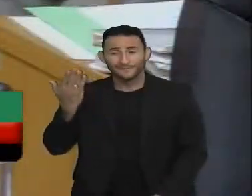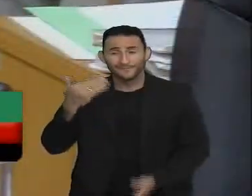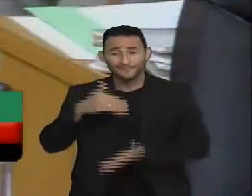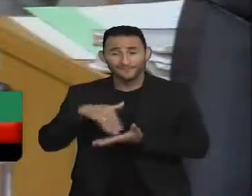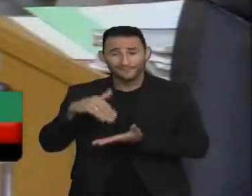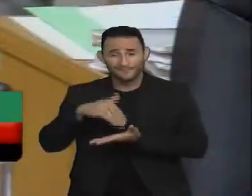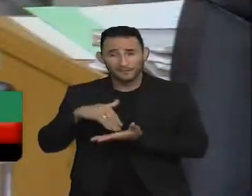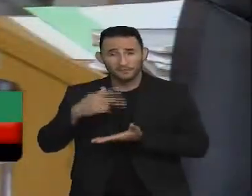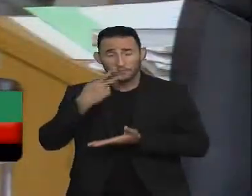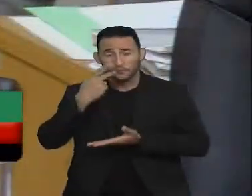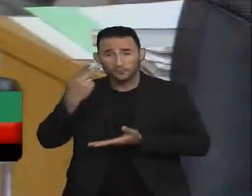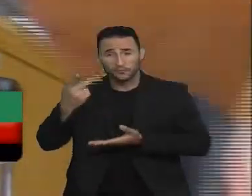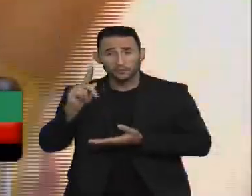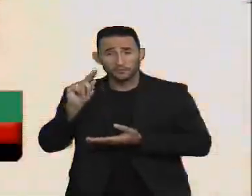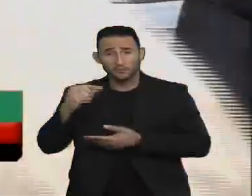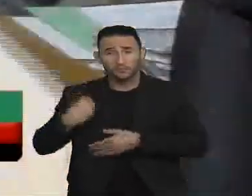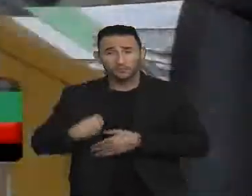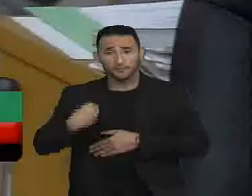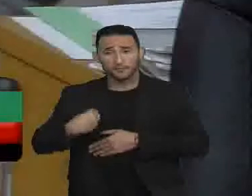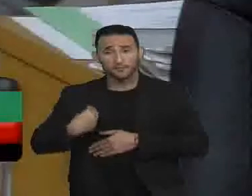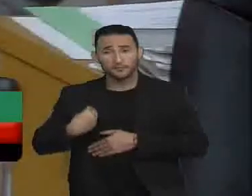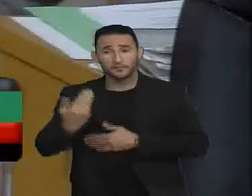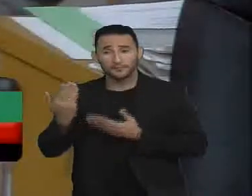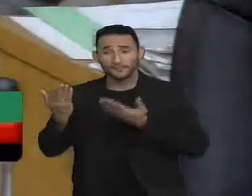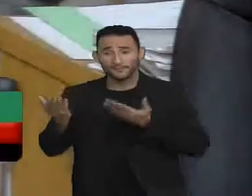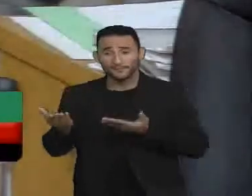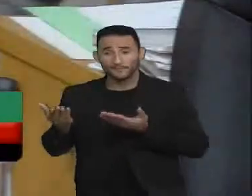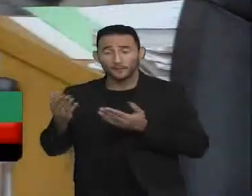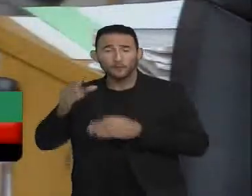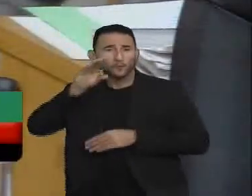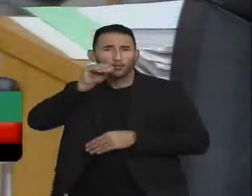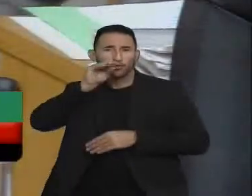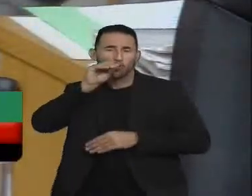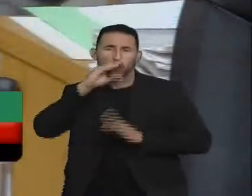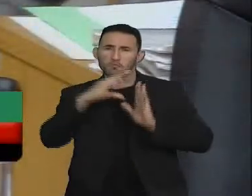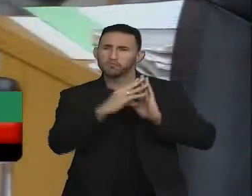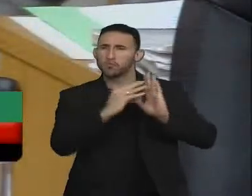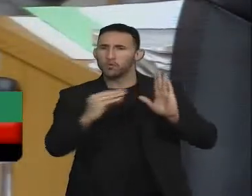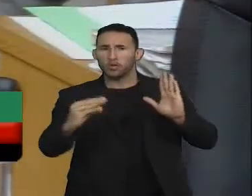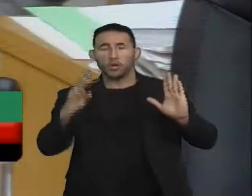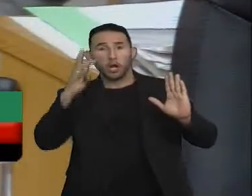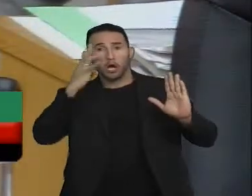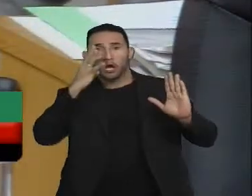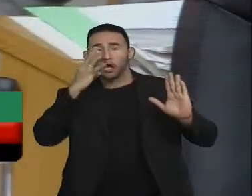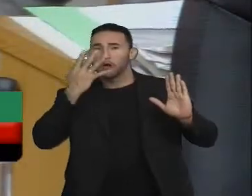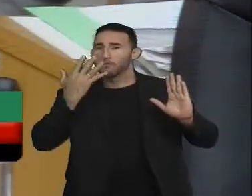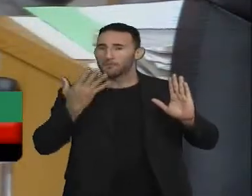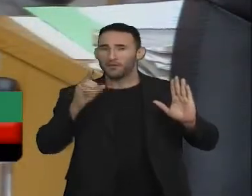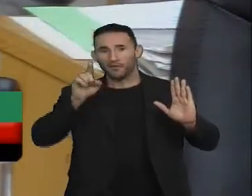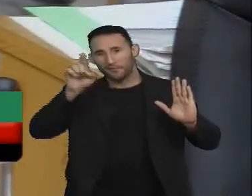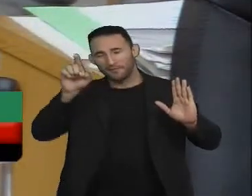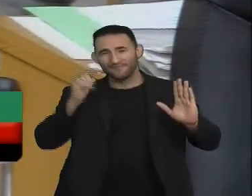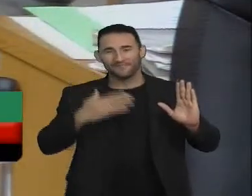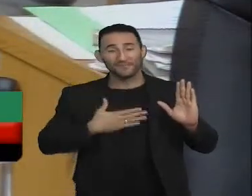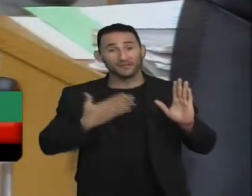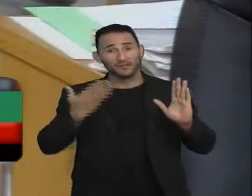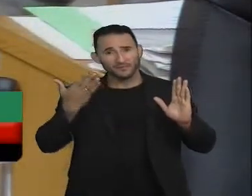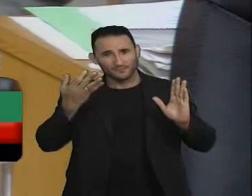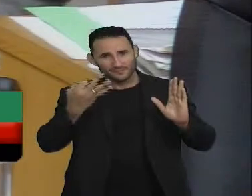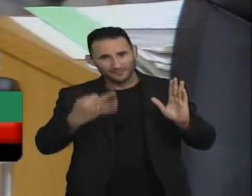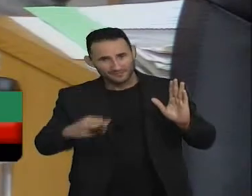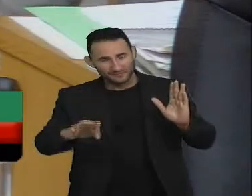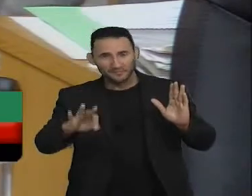nos reforçou aqui a presença dele, um servidor exemplar lá, né, vereadora Elza? Senhores vereadores,